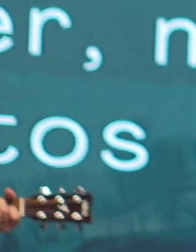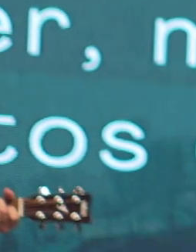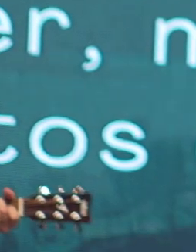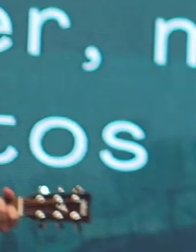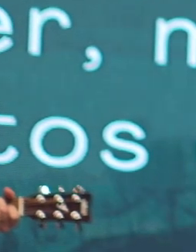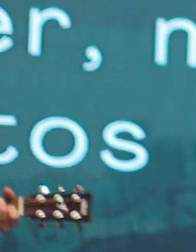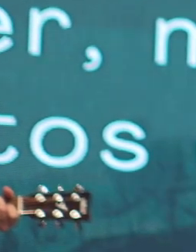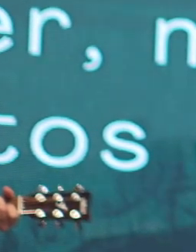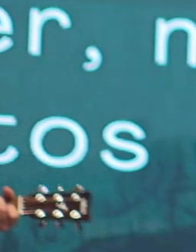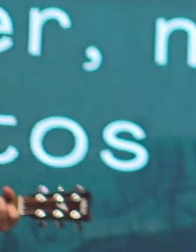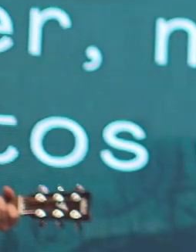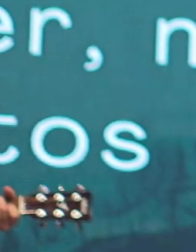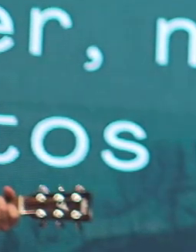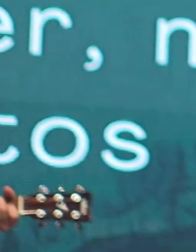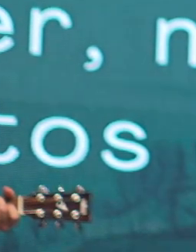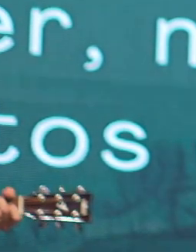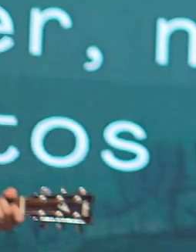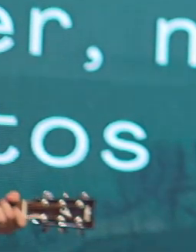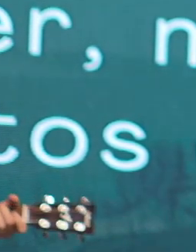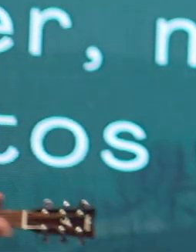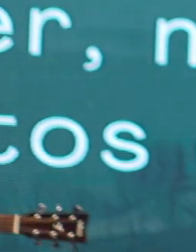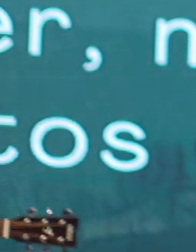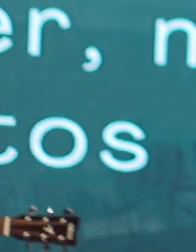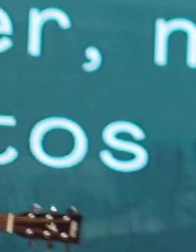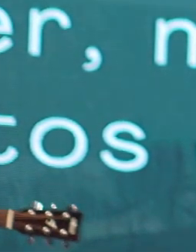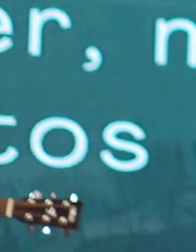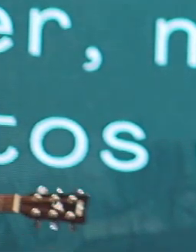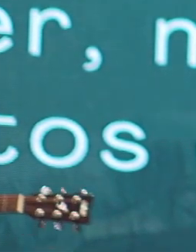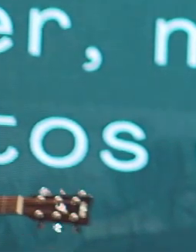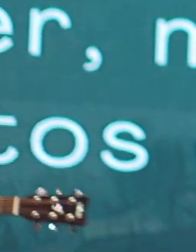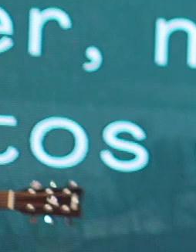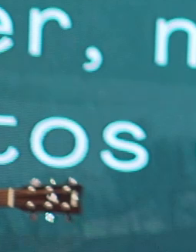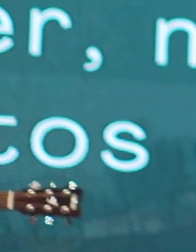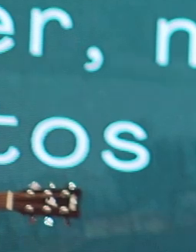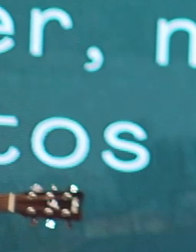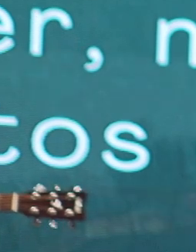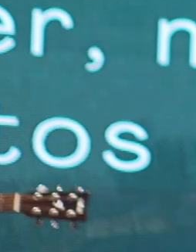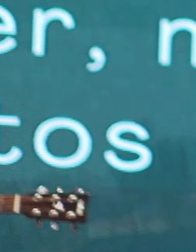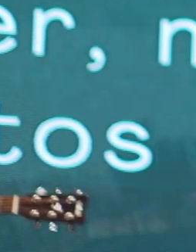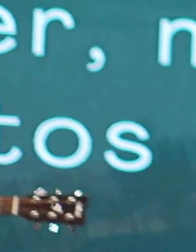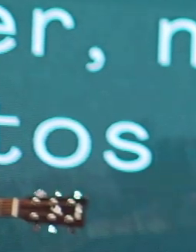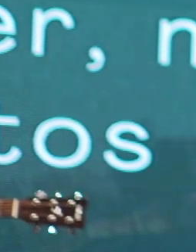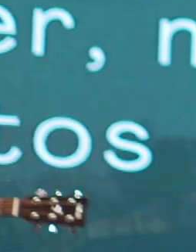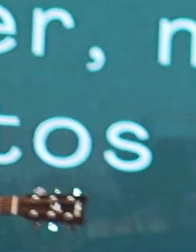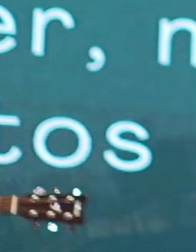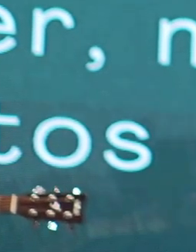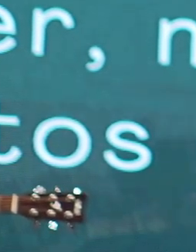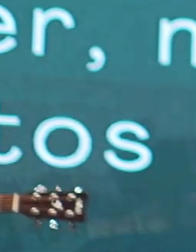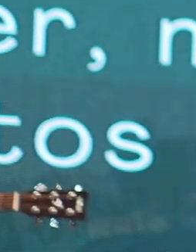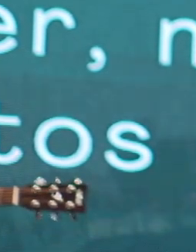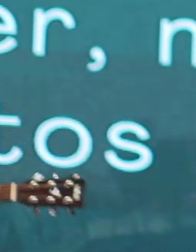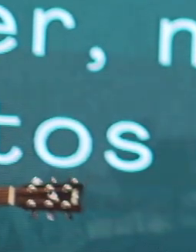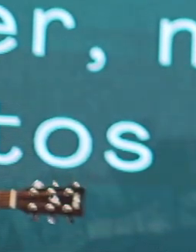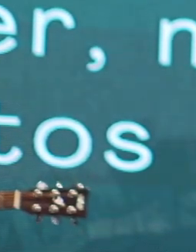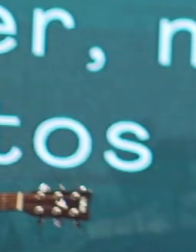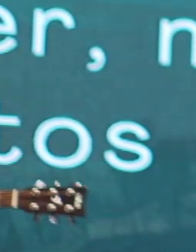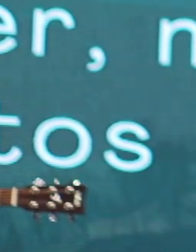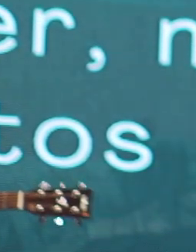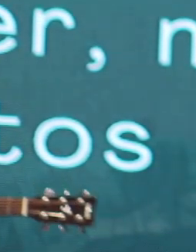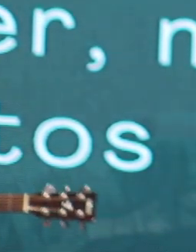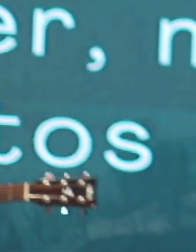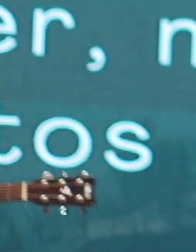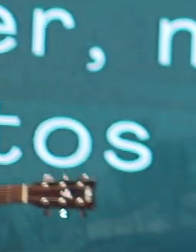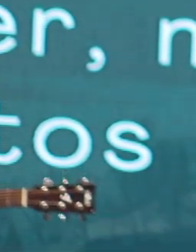texto: ó nosso Deus, acaso não executarás o teu juízo